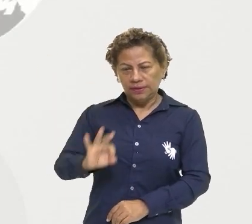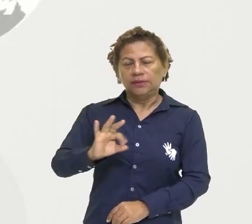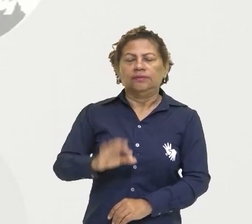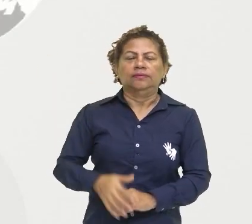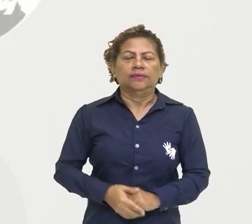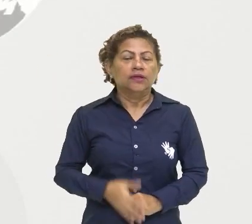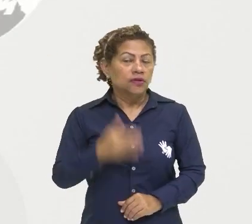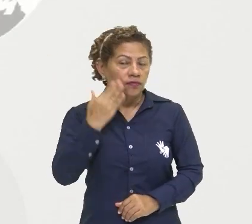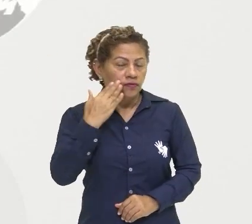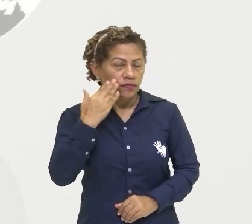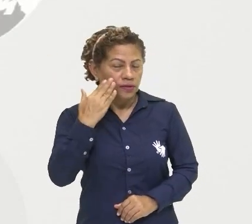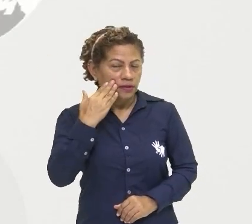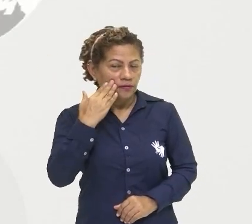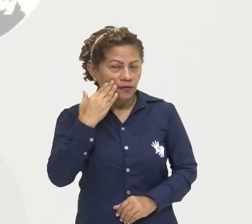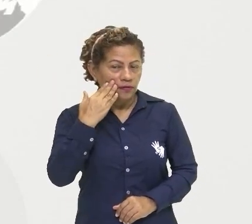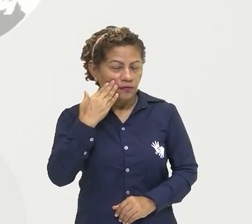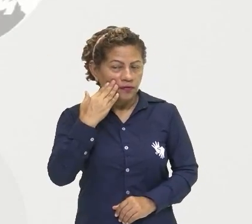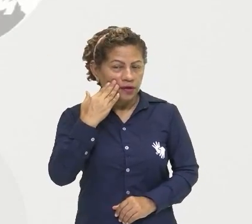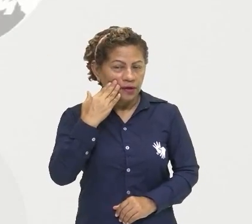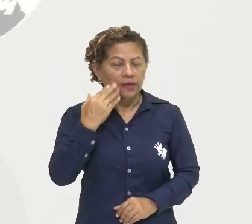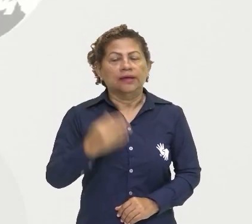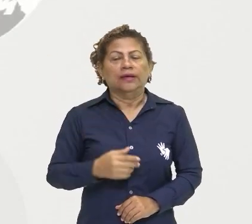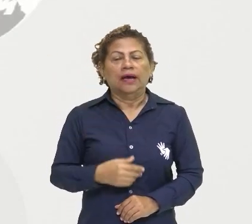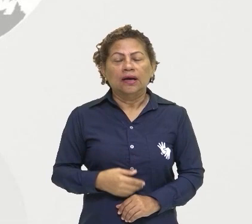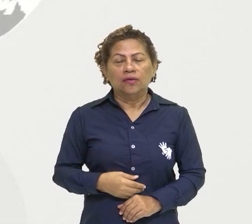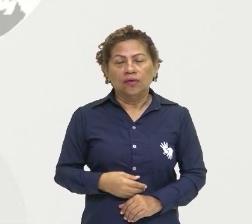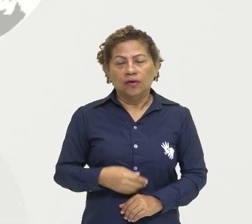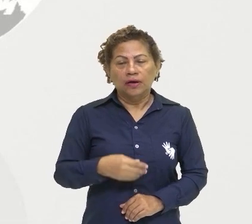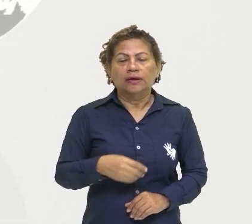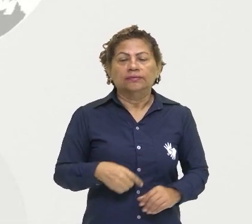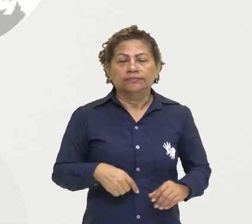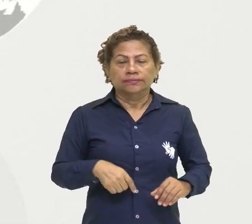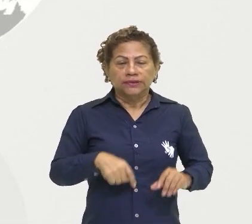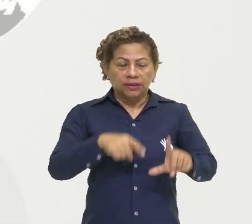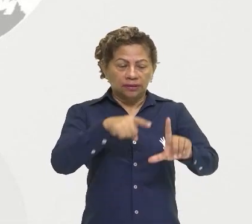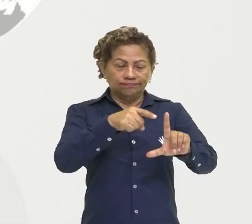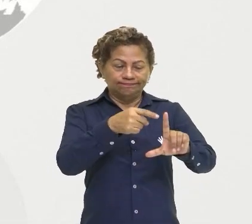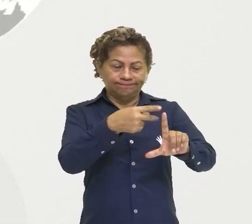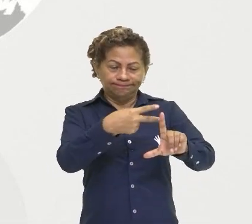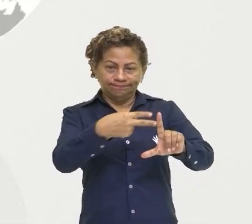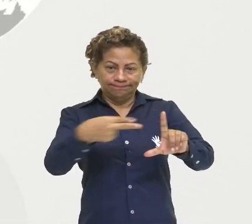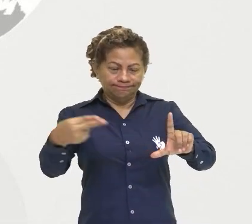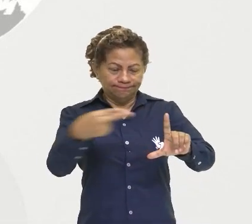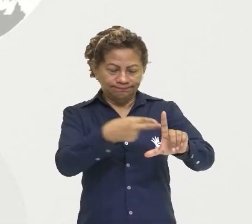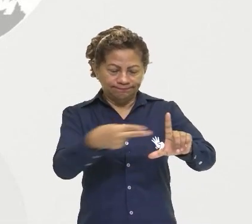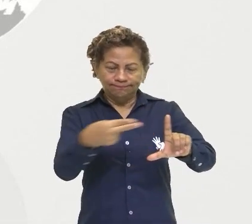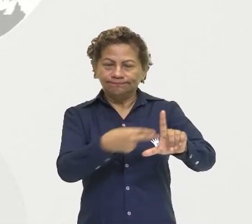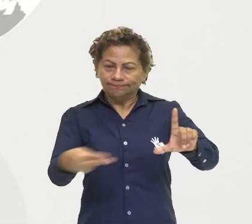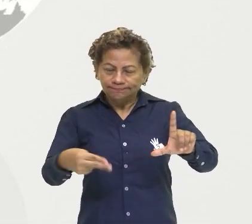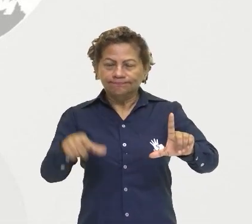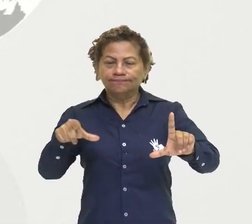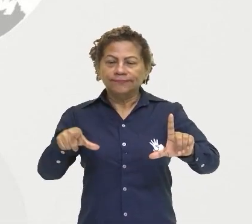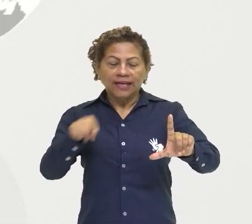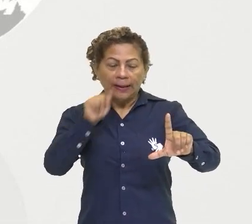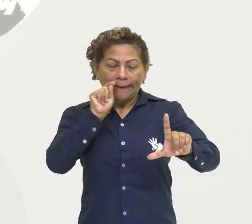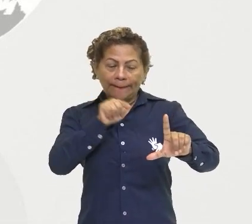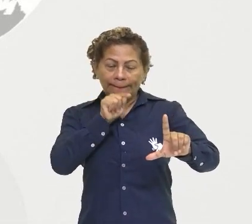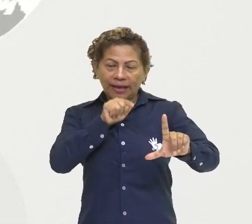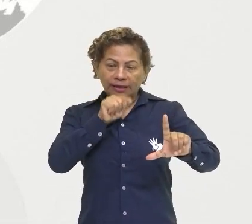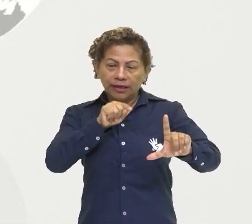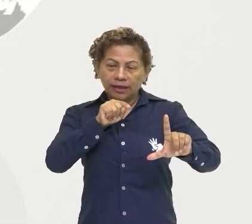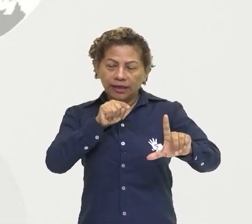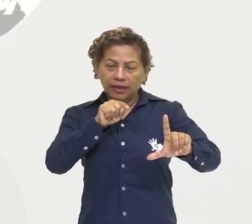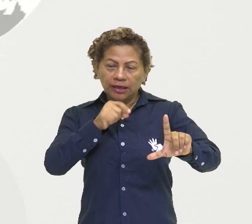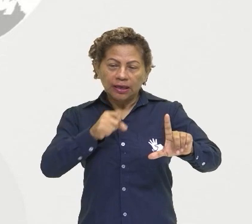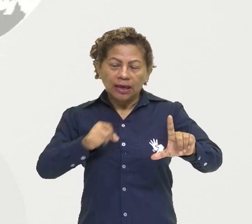tem aqui um gráfico, tá bom? Para a gente ilustrar aqui como é que se dá, como é que está distribuída essa